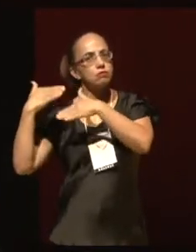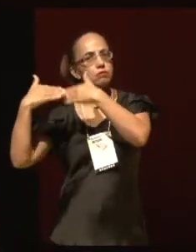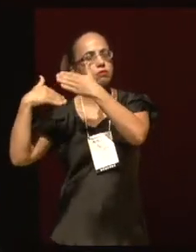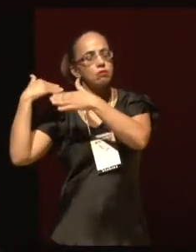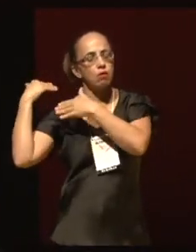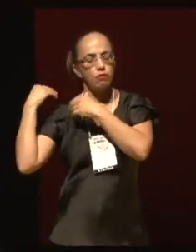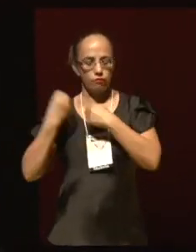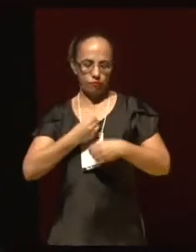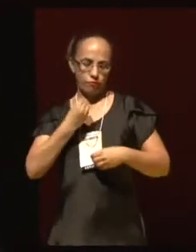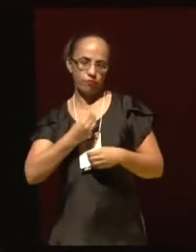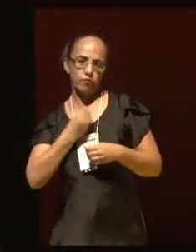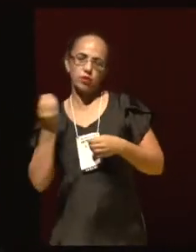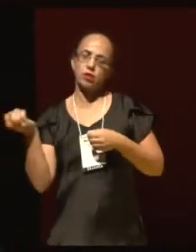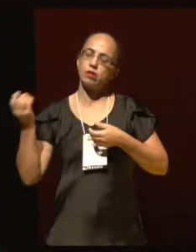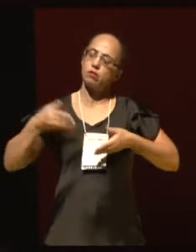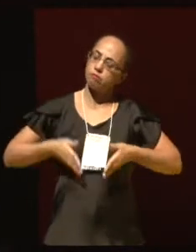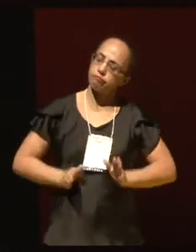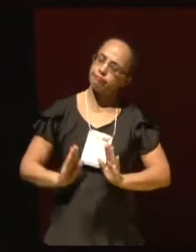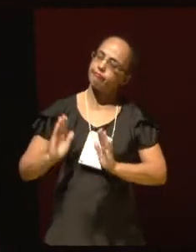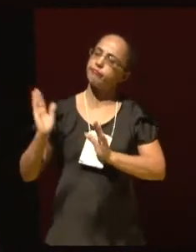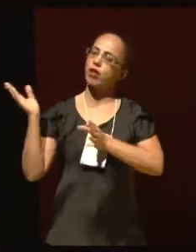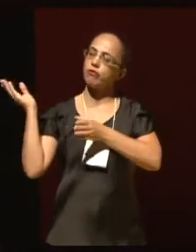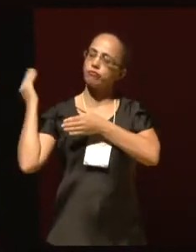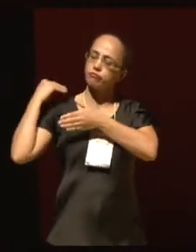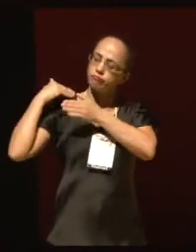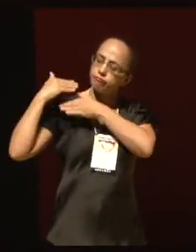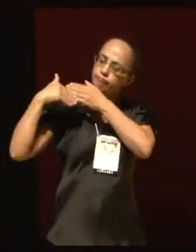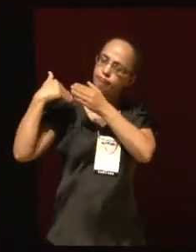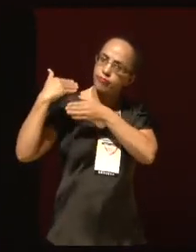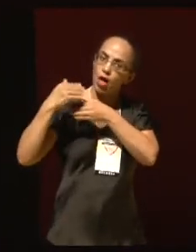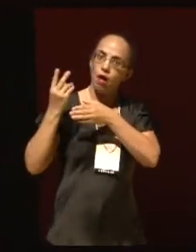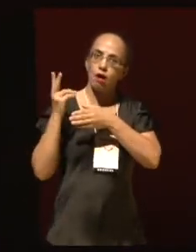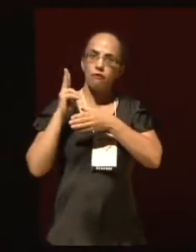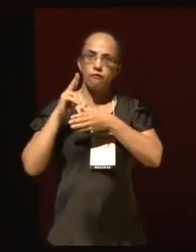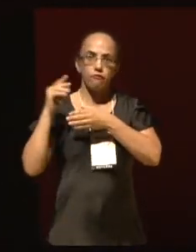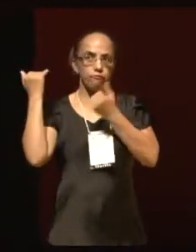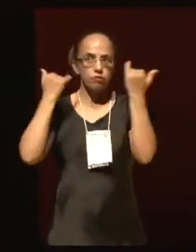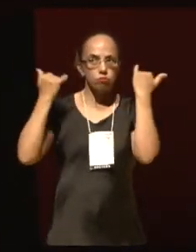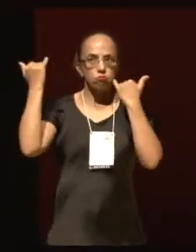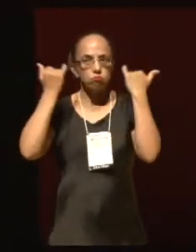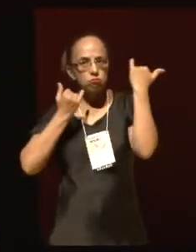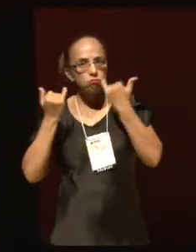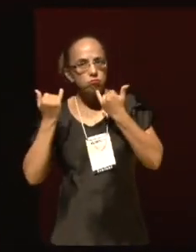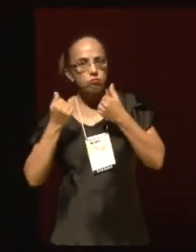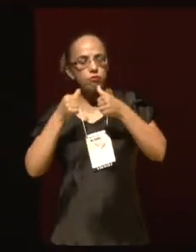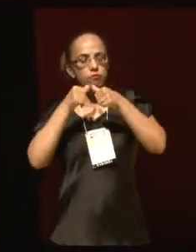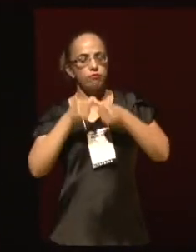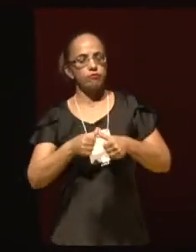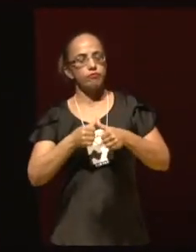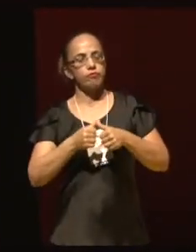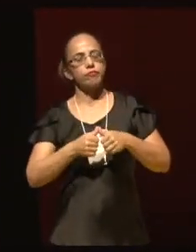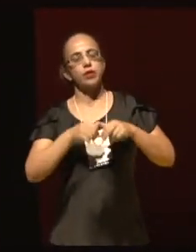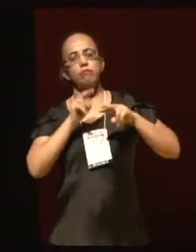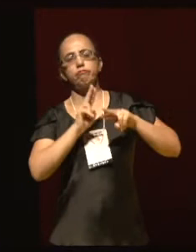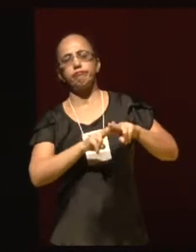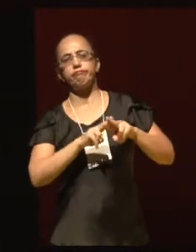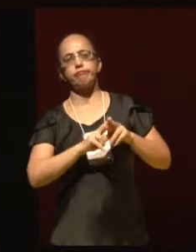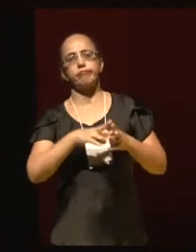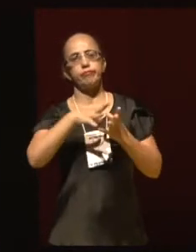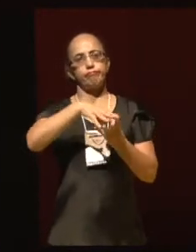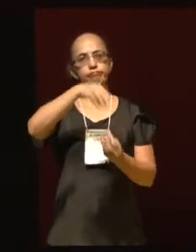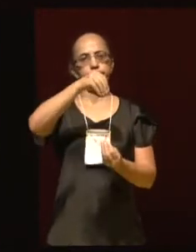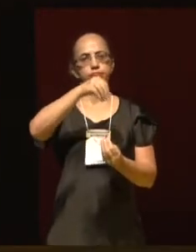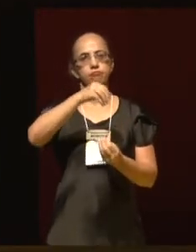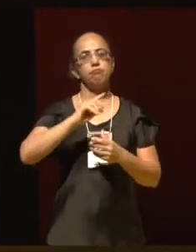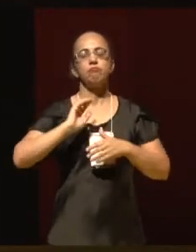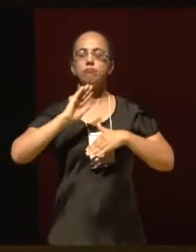nosso perispírito. E isso vai permitir que na planificação reencarnatória apareçam os